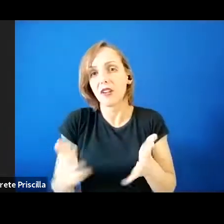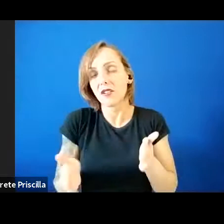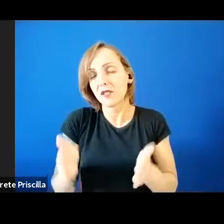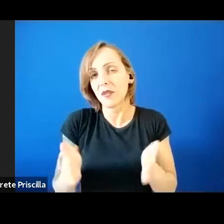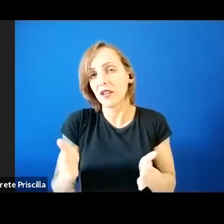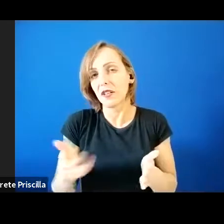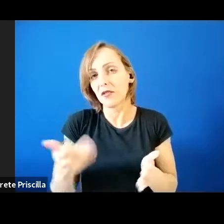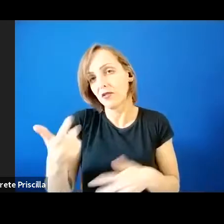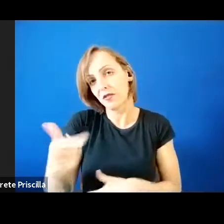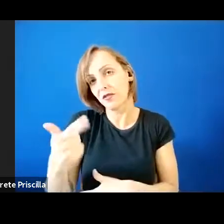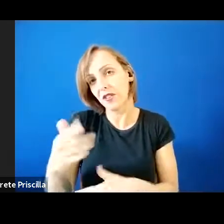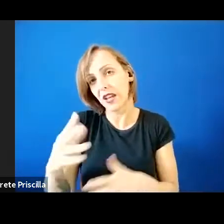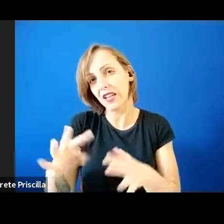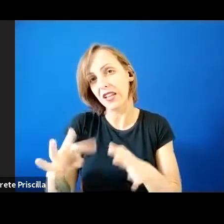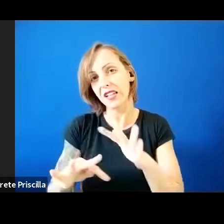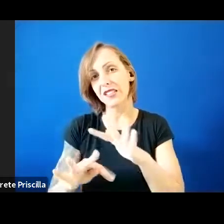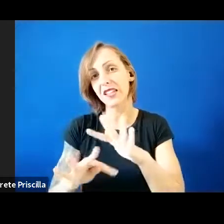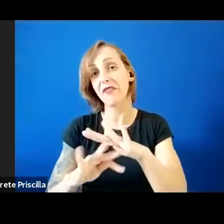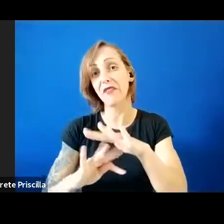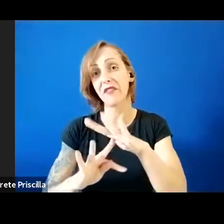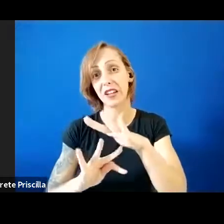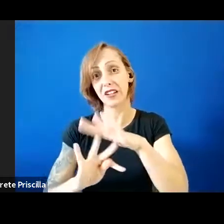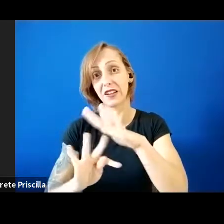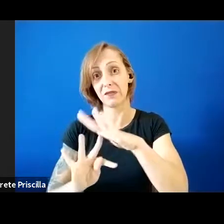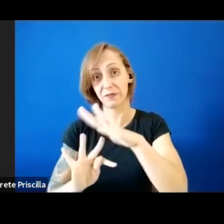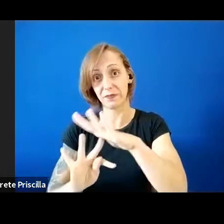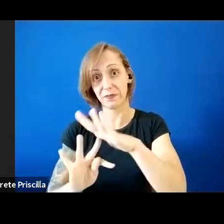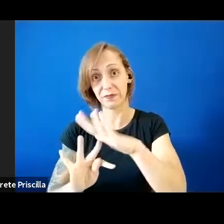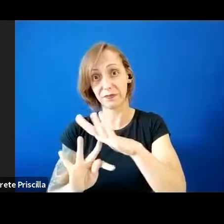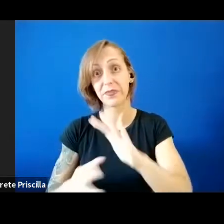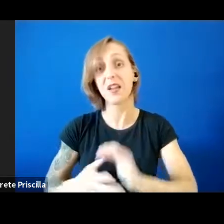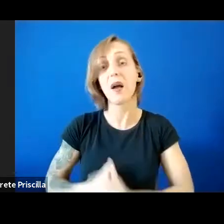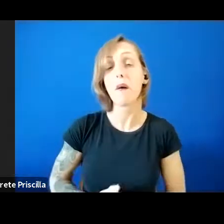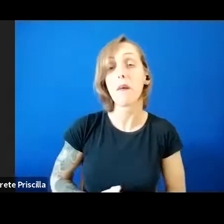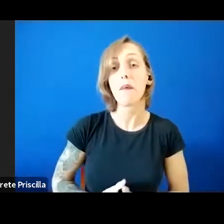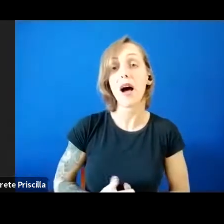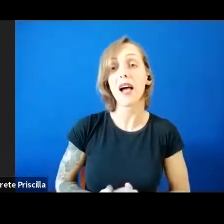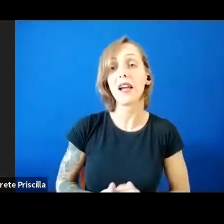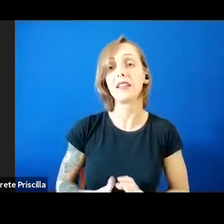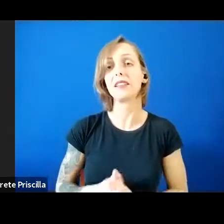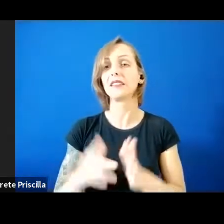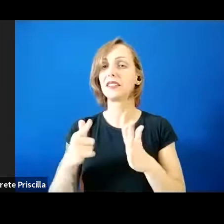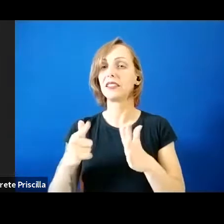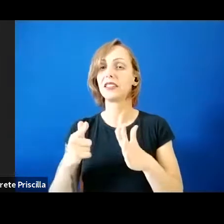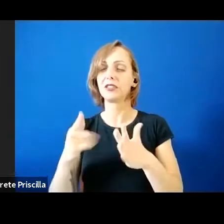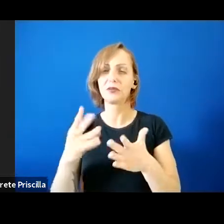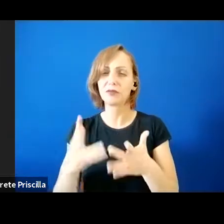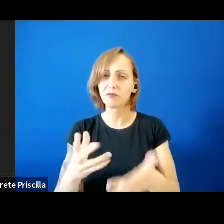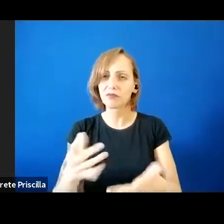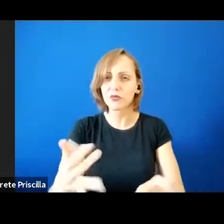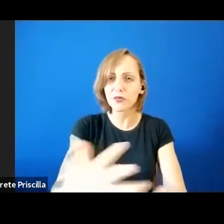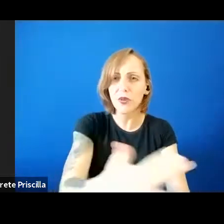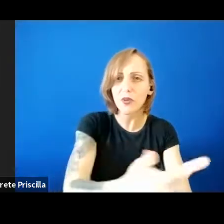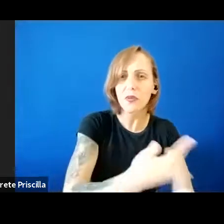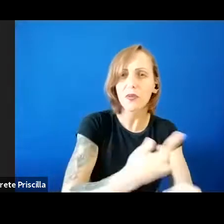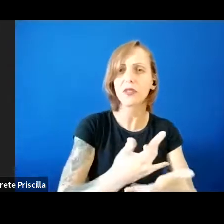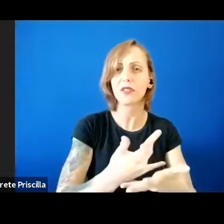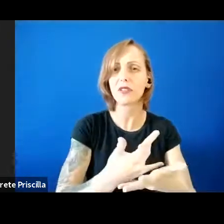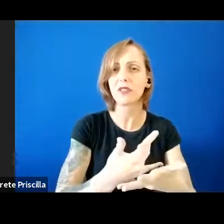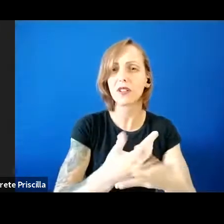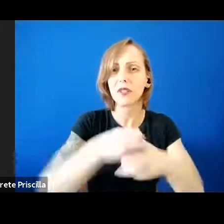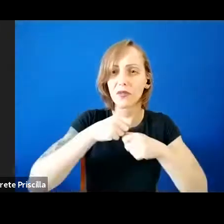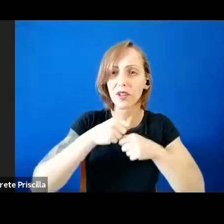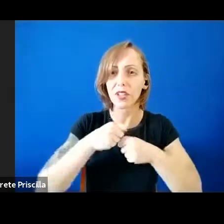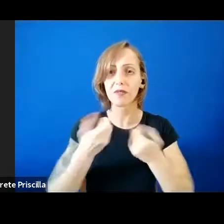de lá vieram e continuam nascendo e sendo plantados no Brasil afora.